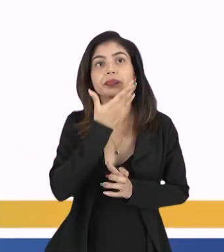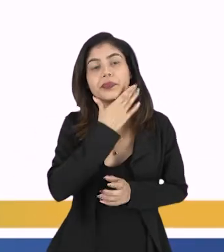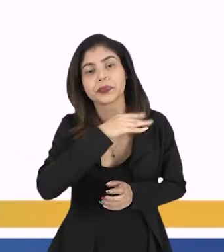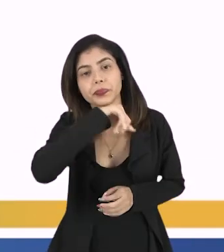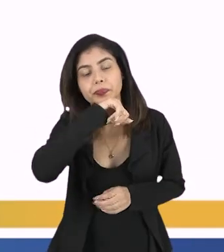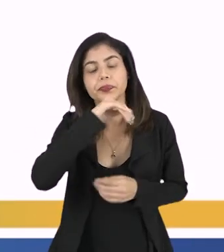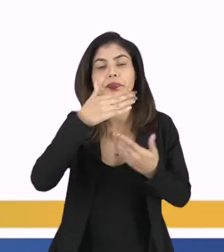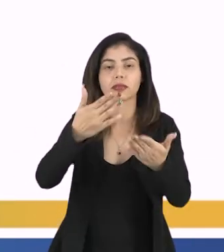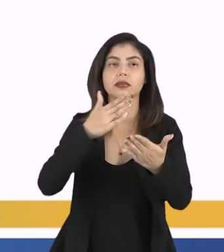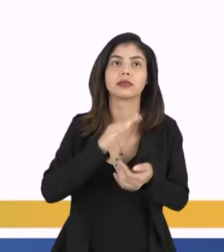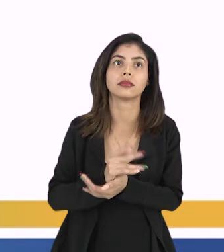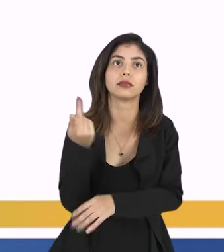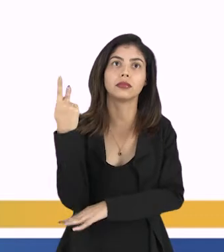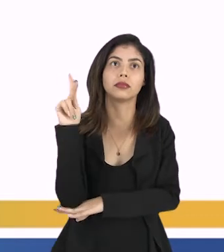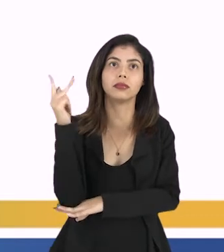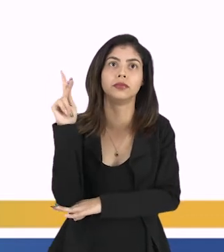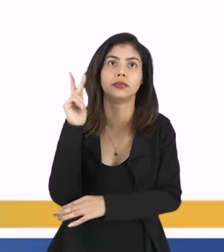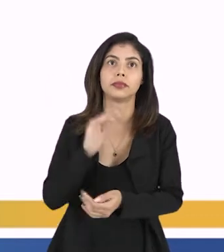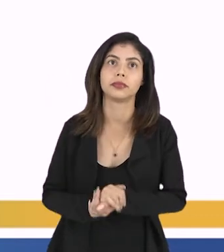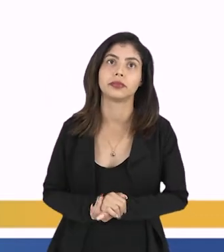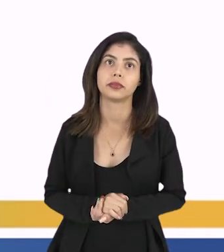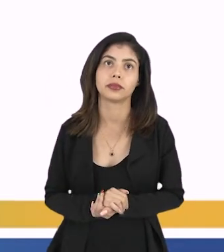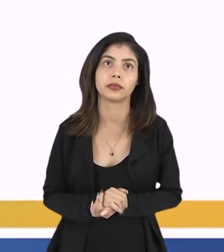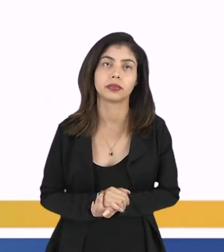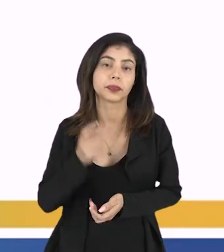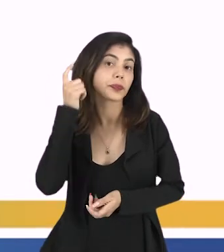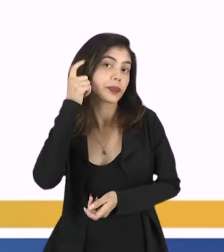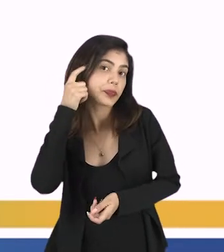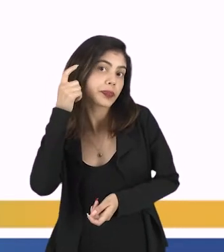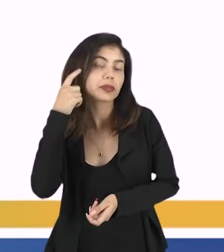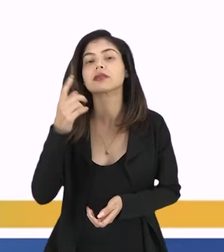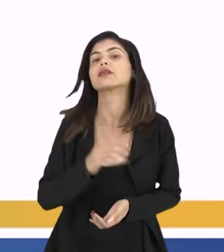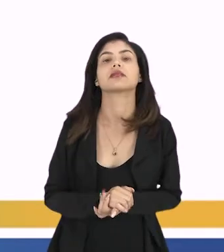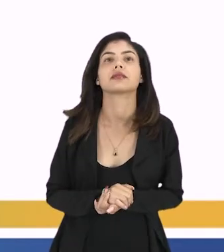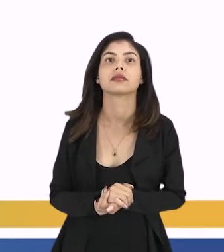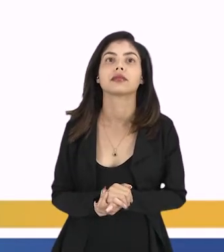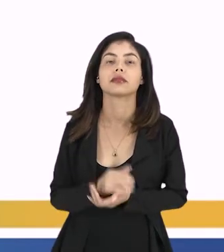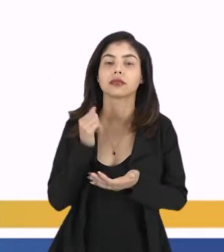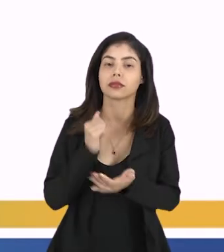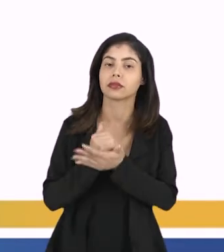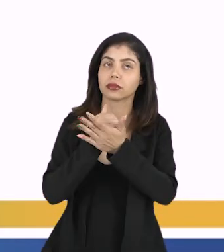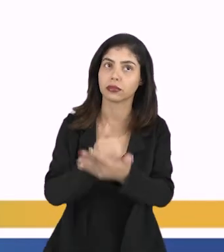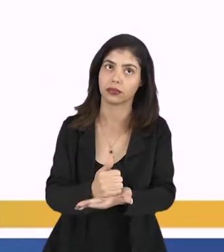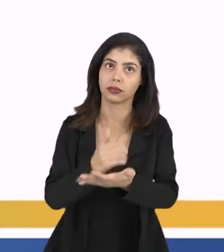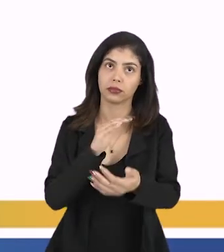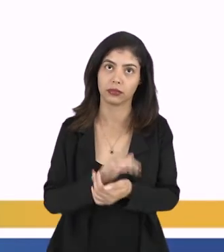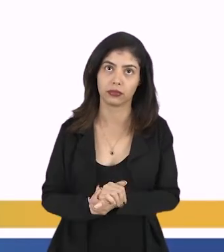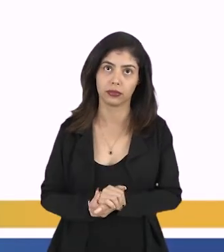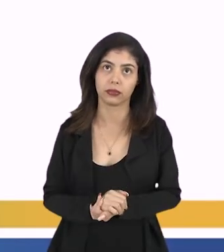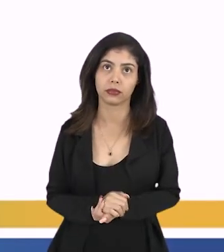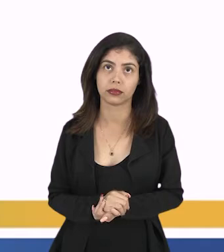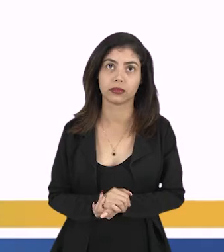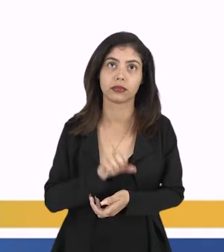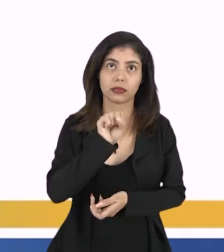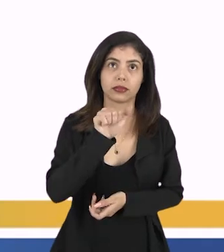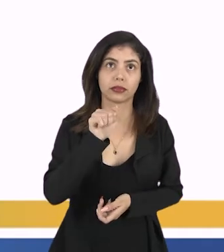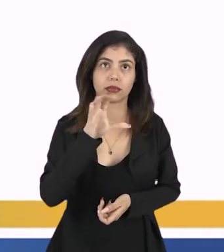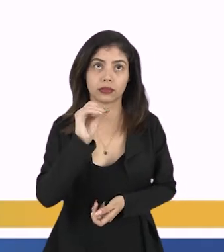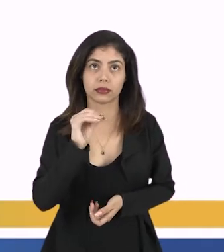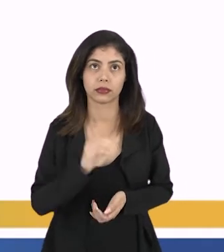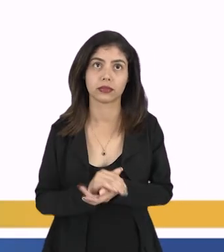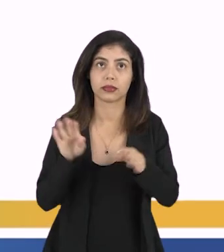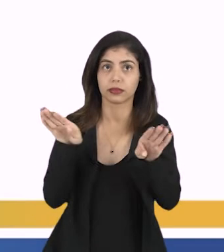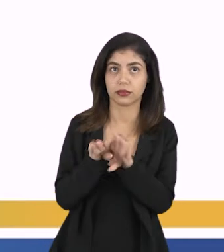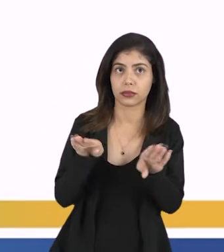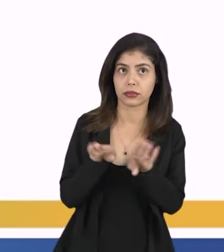desse período aí, que foi um grande pensador, que vai se apoiar justamente em Aristóteles, é São Tomás de Aquino. Mas também